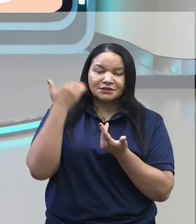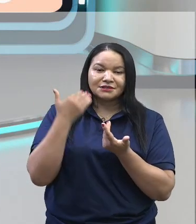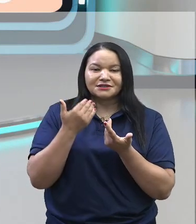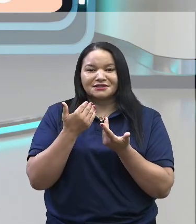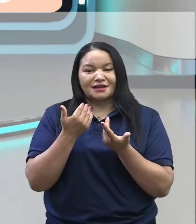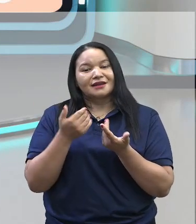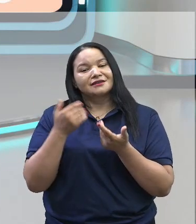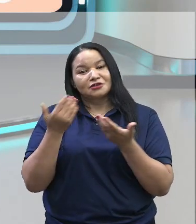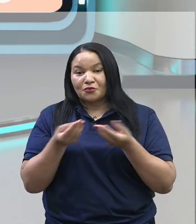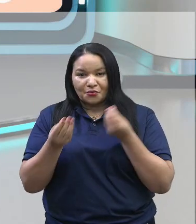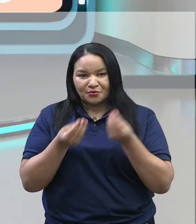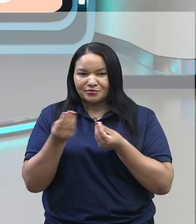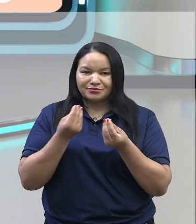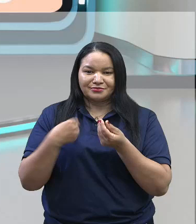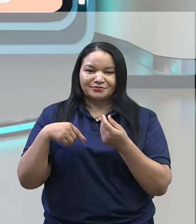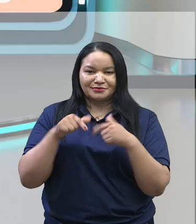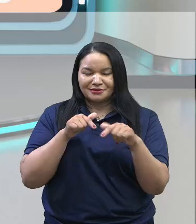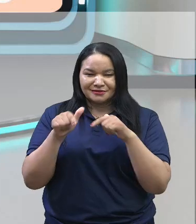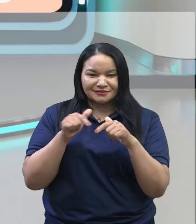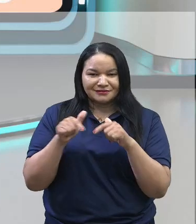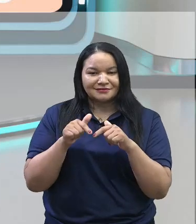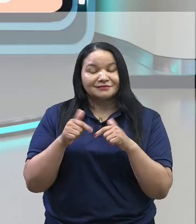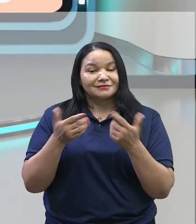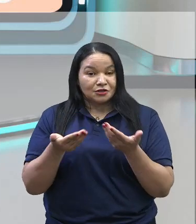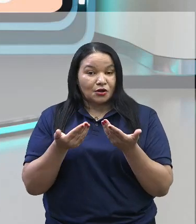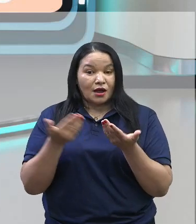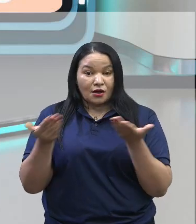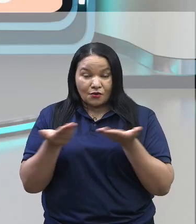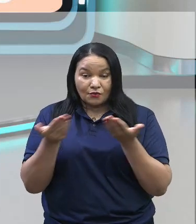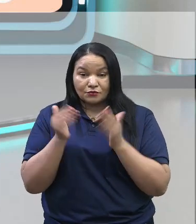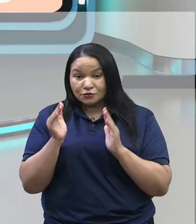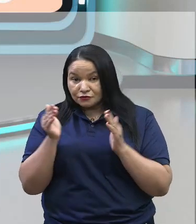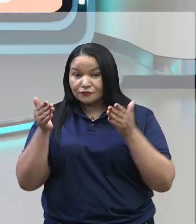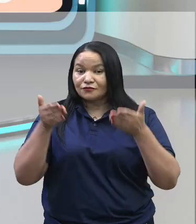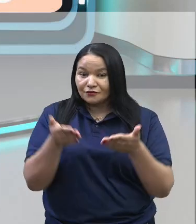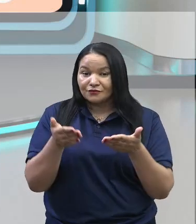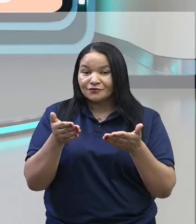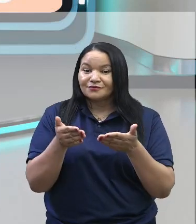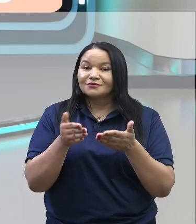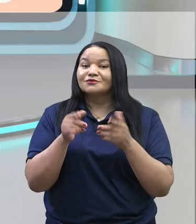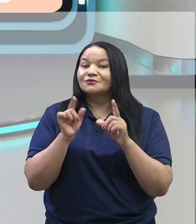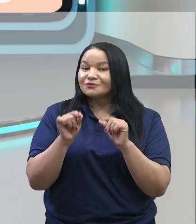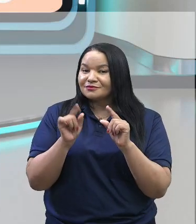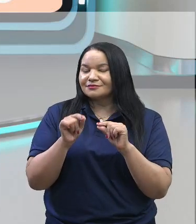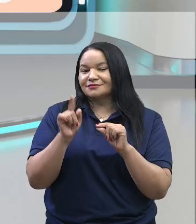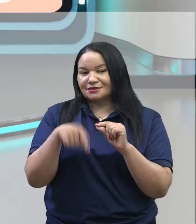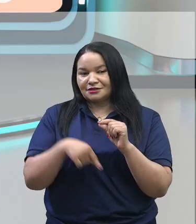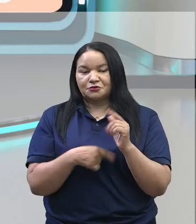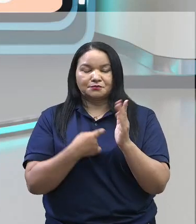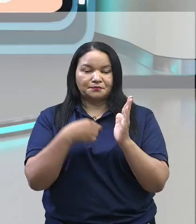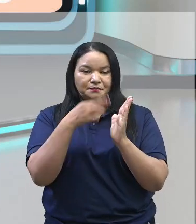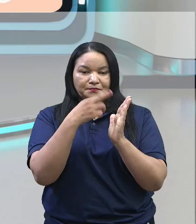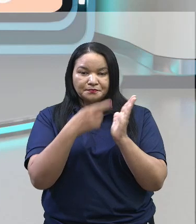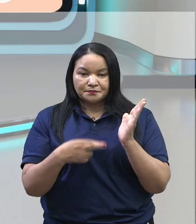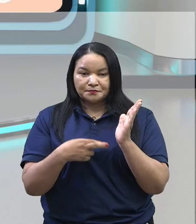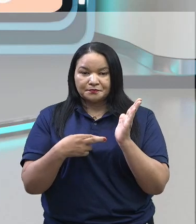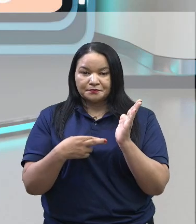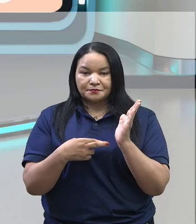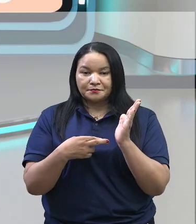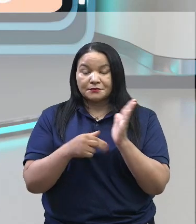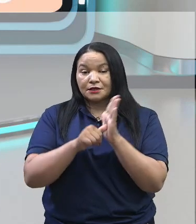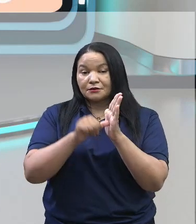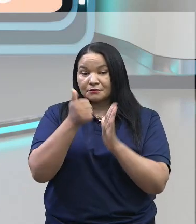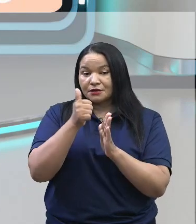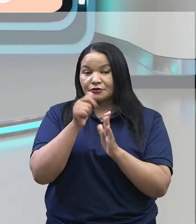um texto. No caso, nós estamos especificando a redação. Então, o primeiro